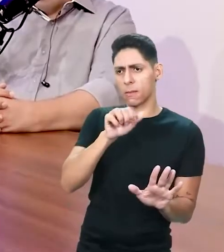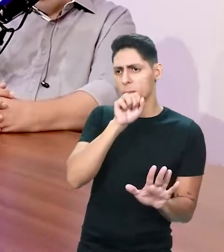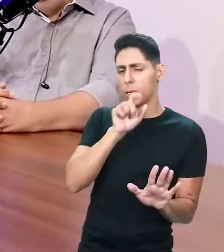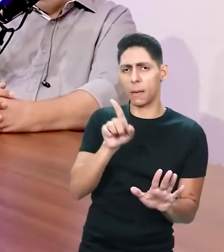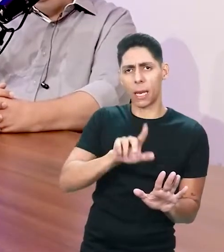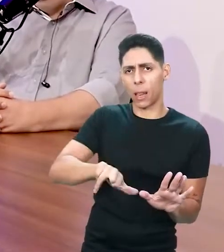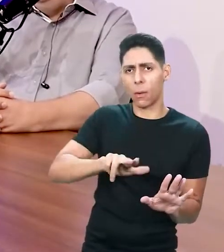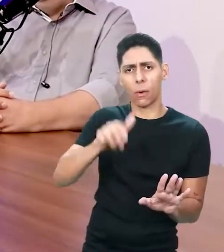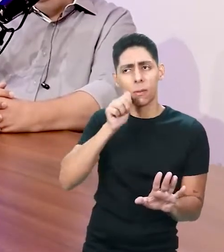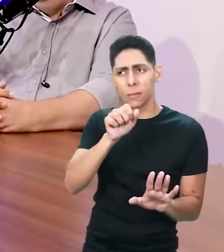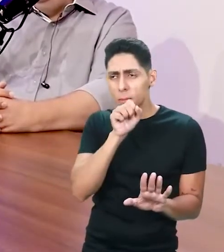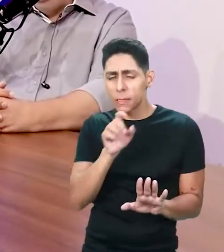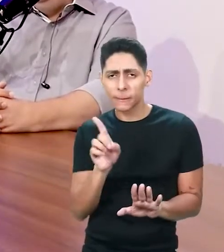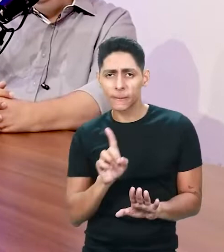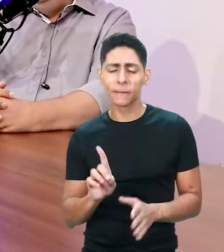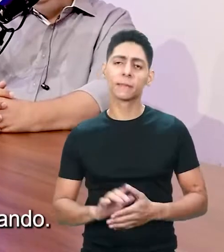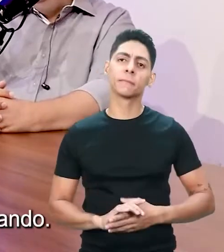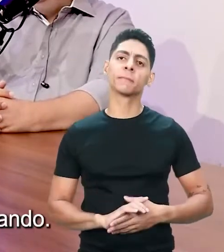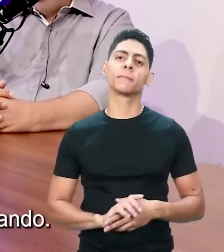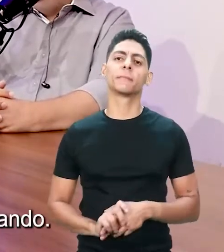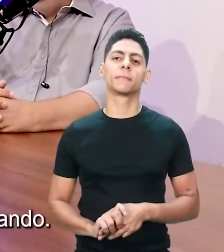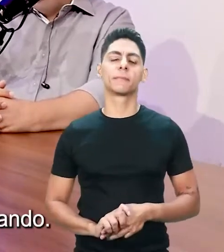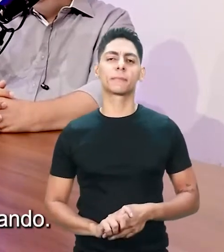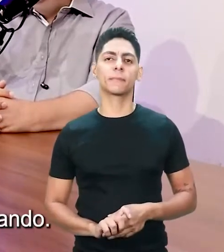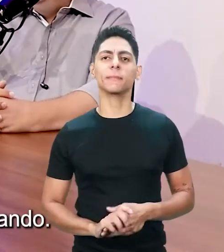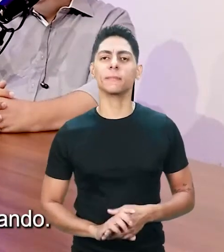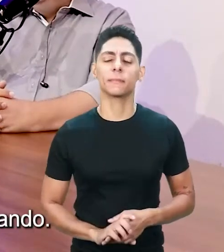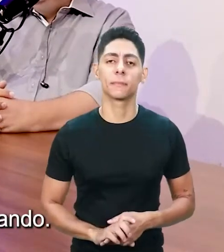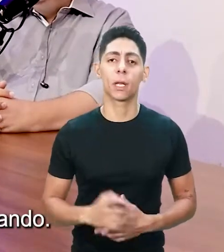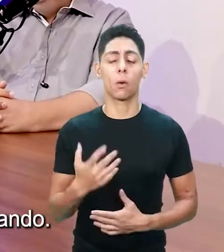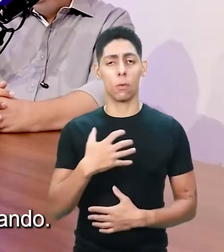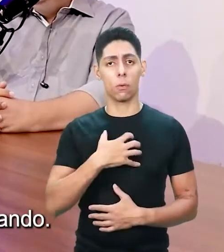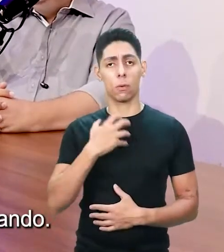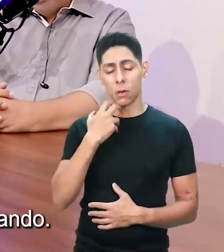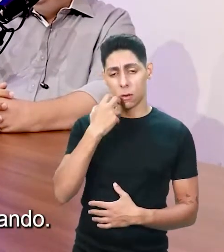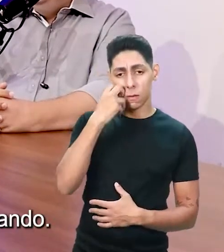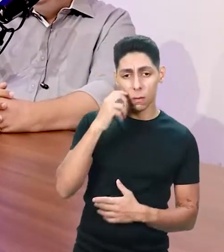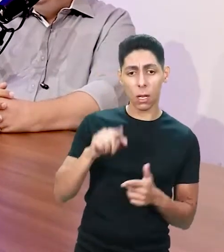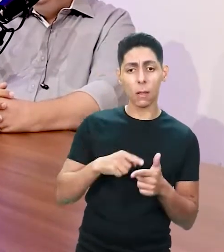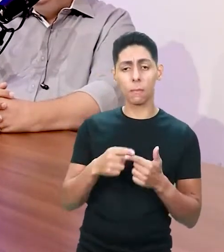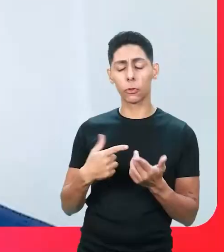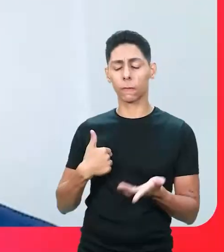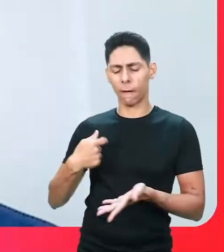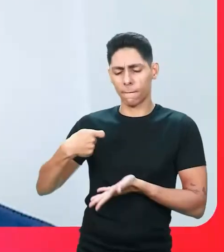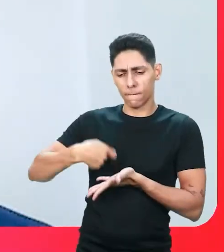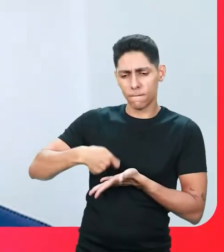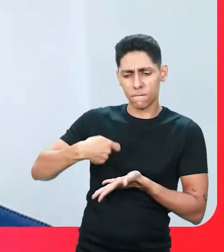é a mamãe, não é a mamãe. E como eu era muito tímido, eu depois ficava me cobrando.